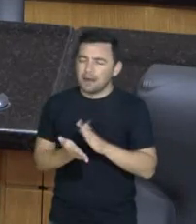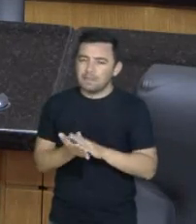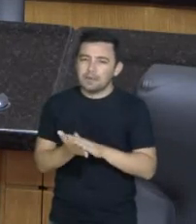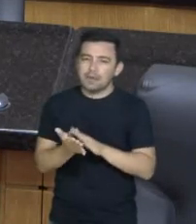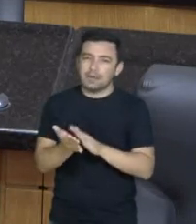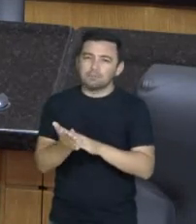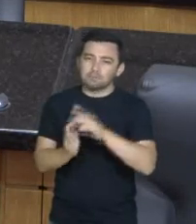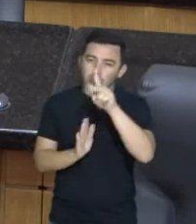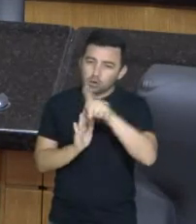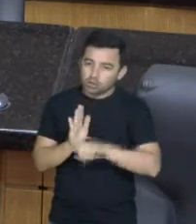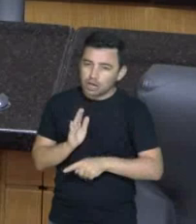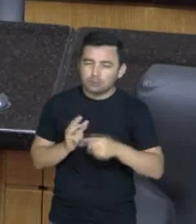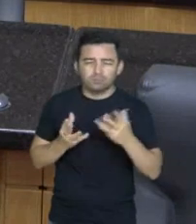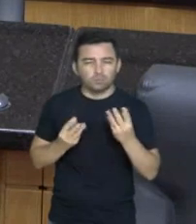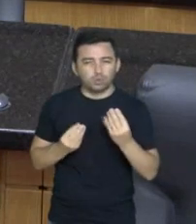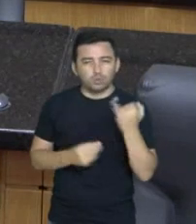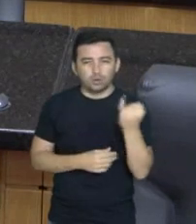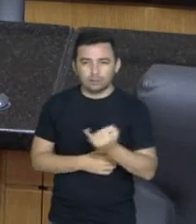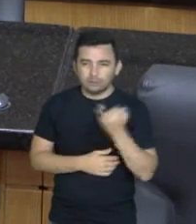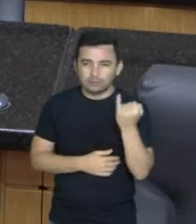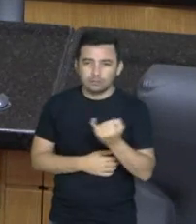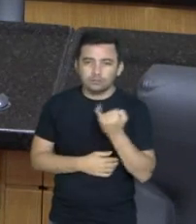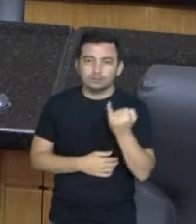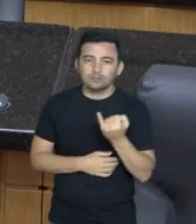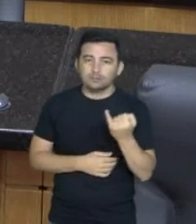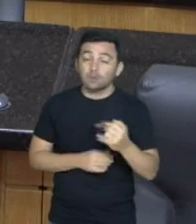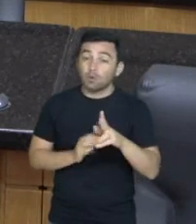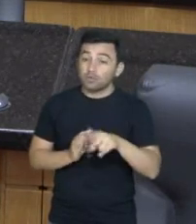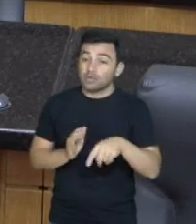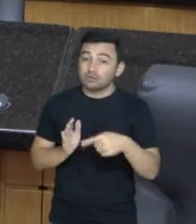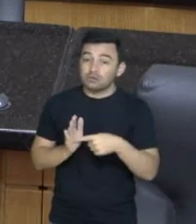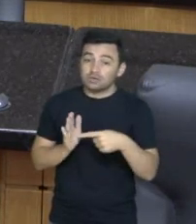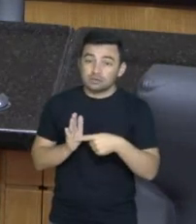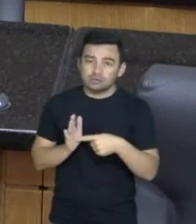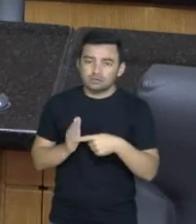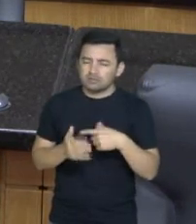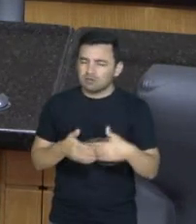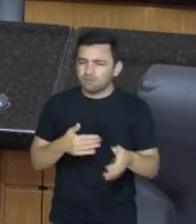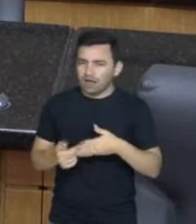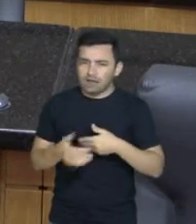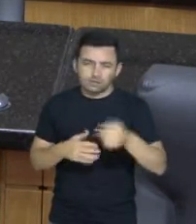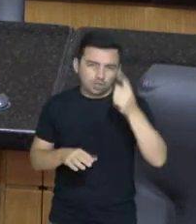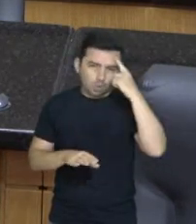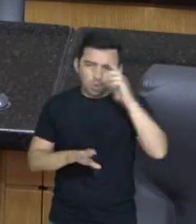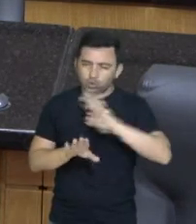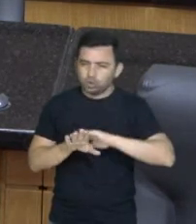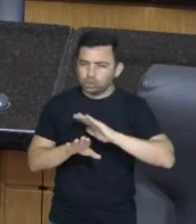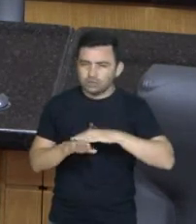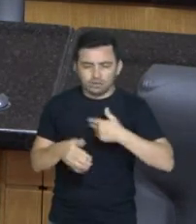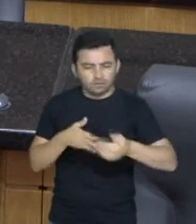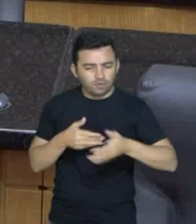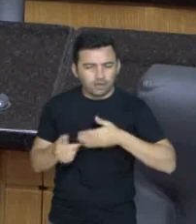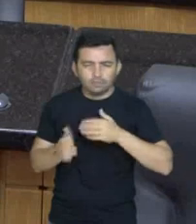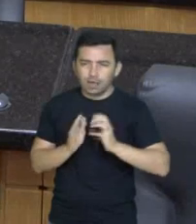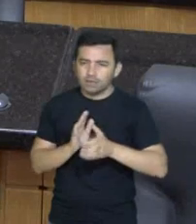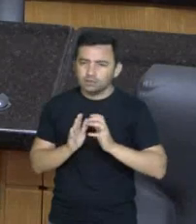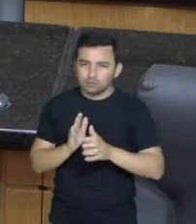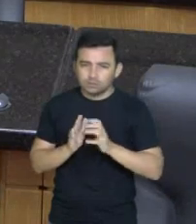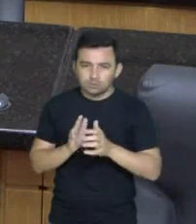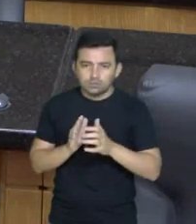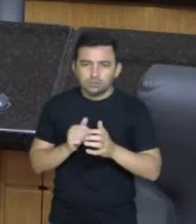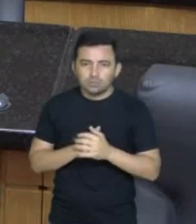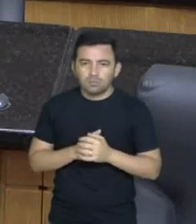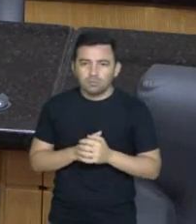muito importante e esse projeto vem de encontro independente em ideologia Independente de partido e vem